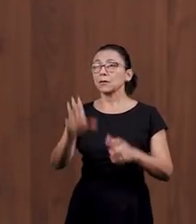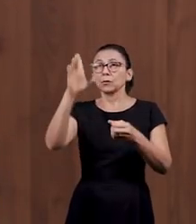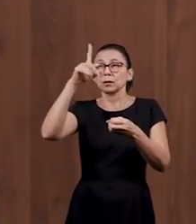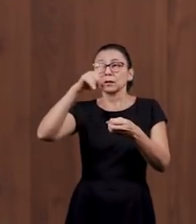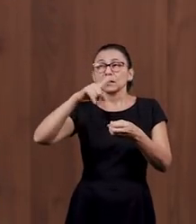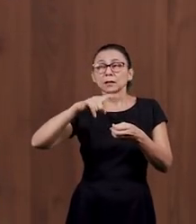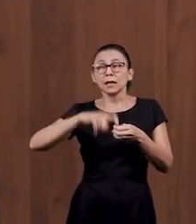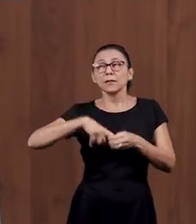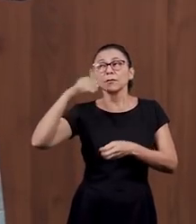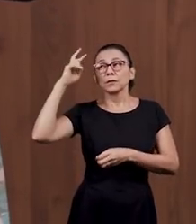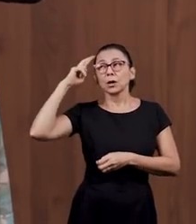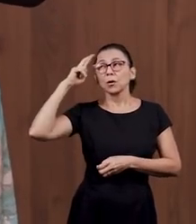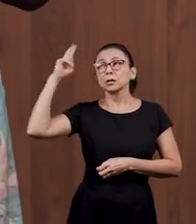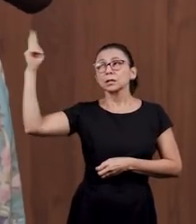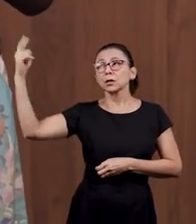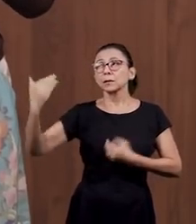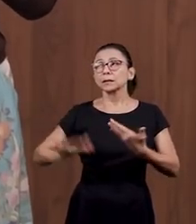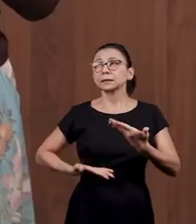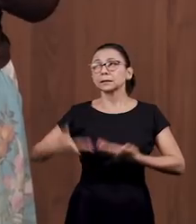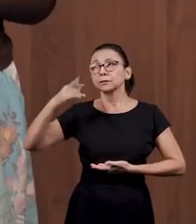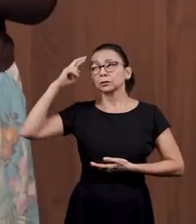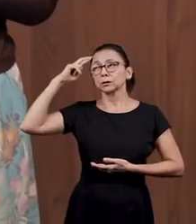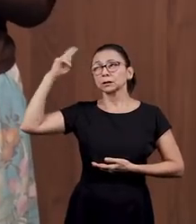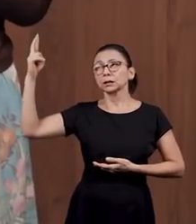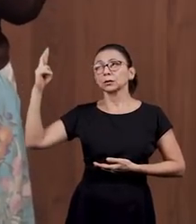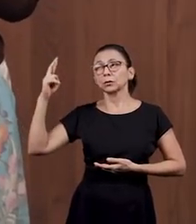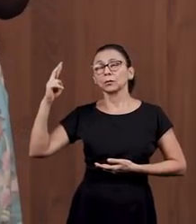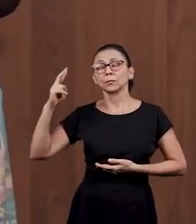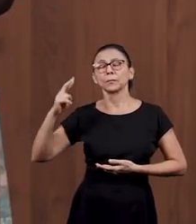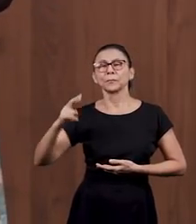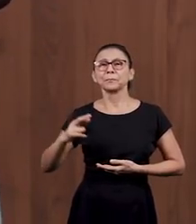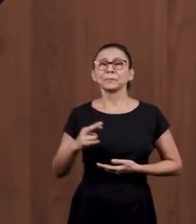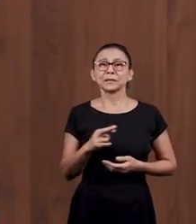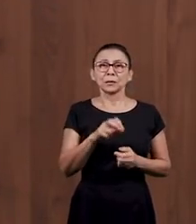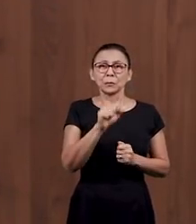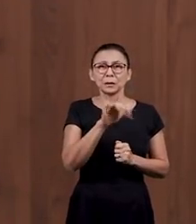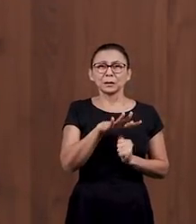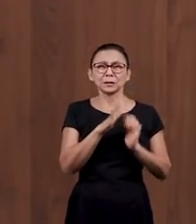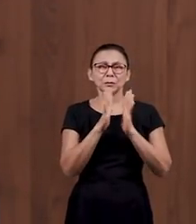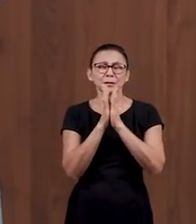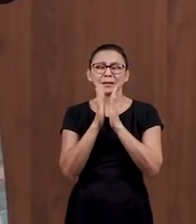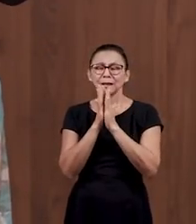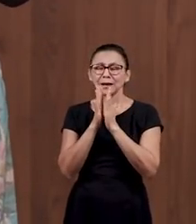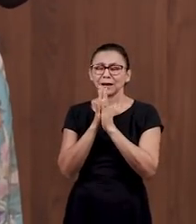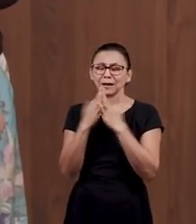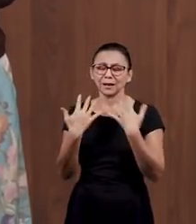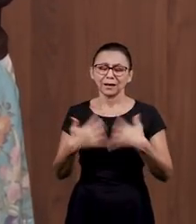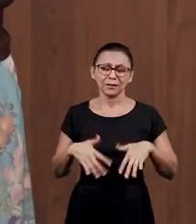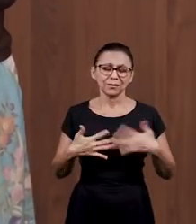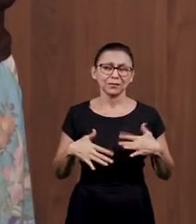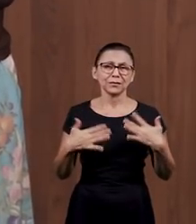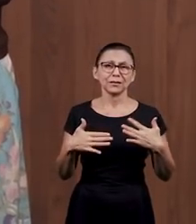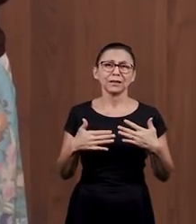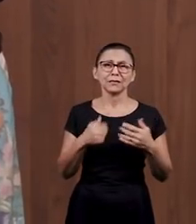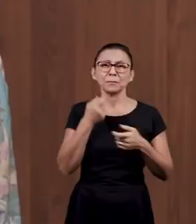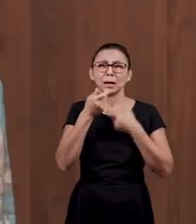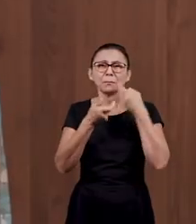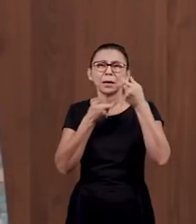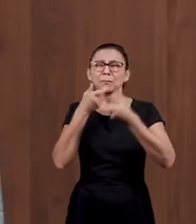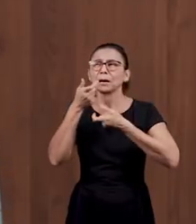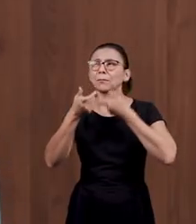os dias da sua vida. E enquanto Ana orava, Ana estava tão aflita que Ana não falava